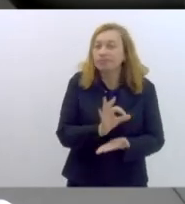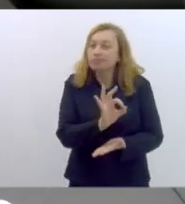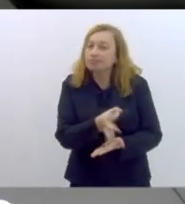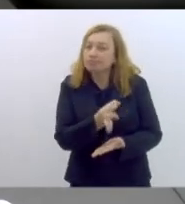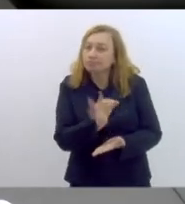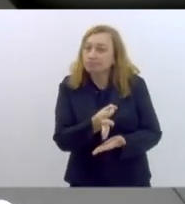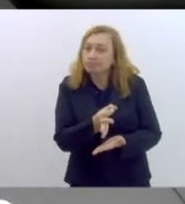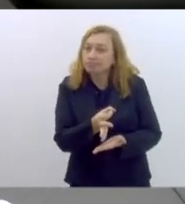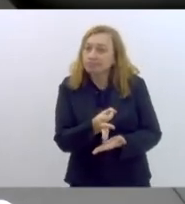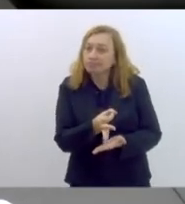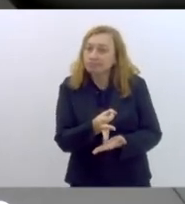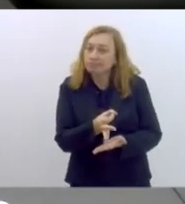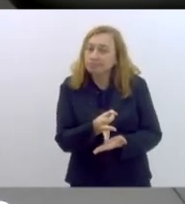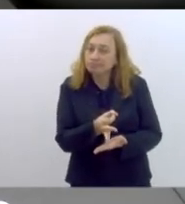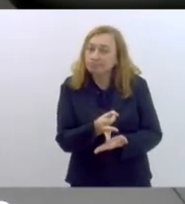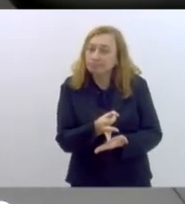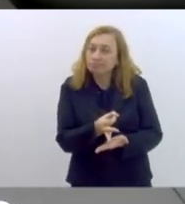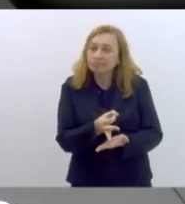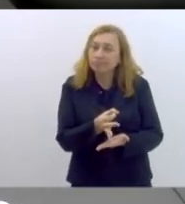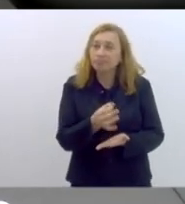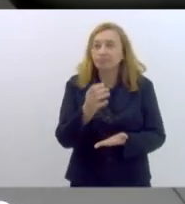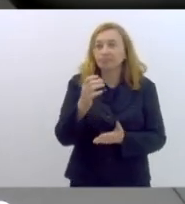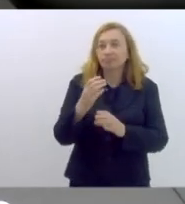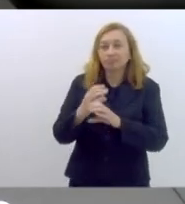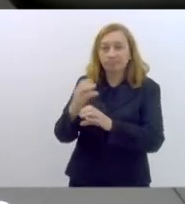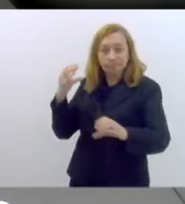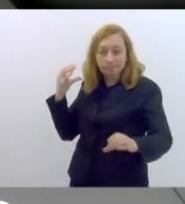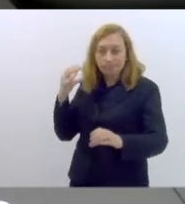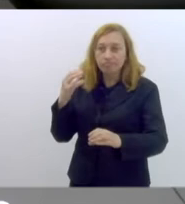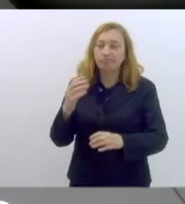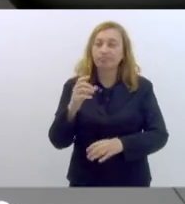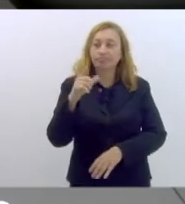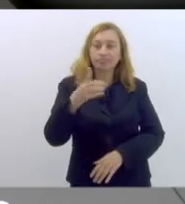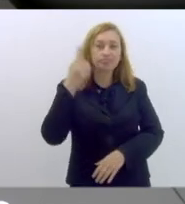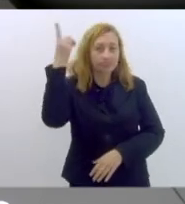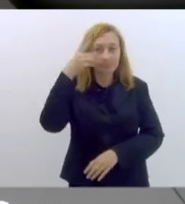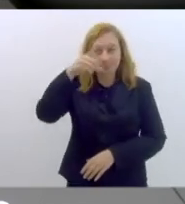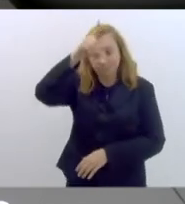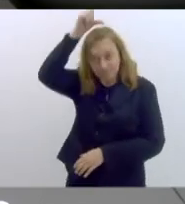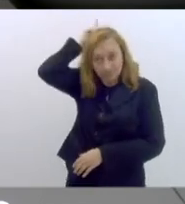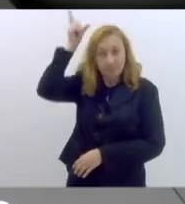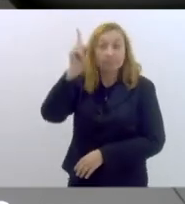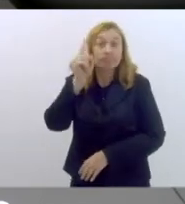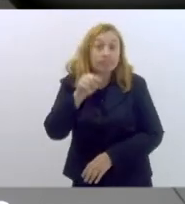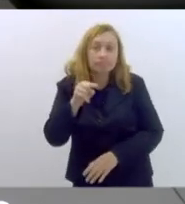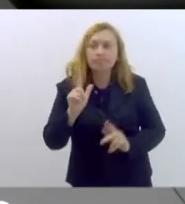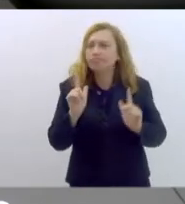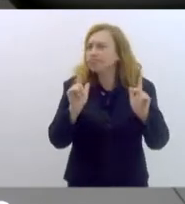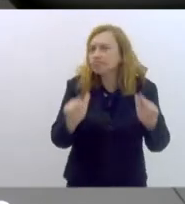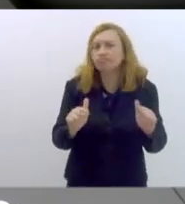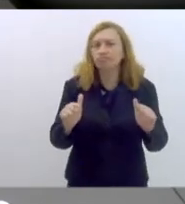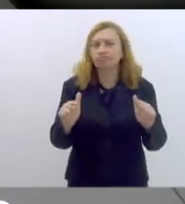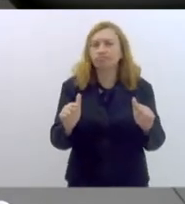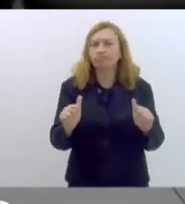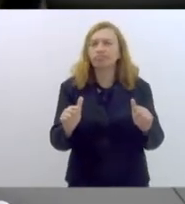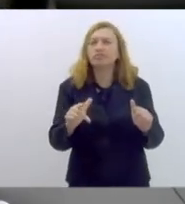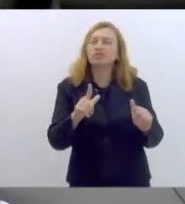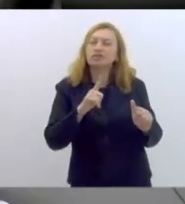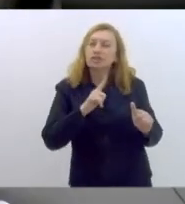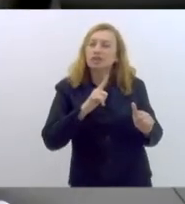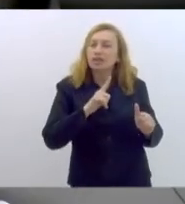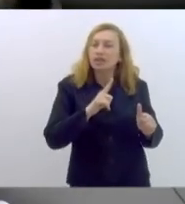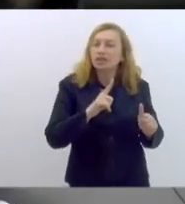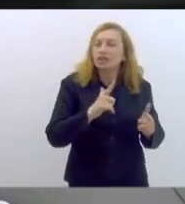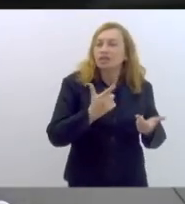do engenheiro Luiz Paulo, é a mesma coisa. Tem a rotina